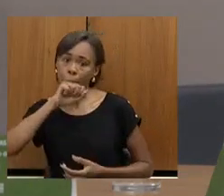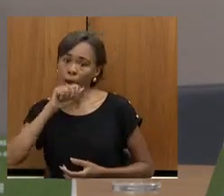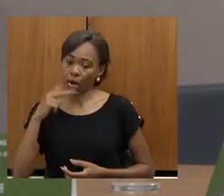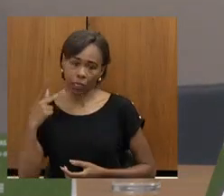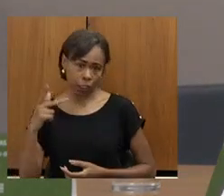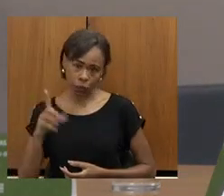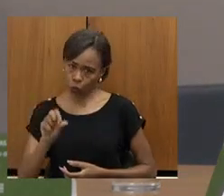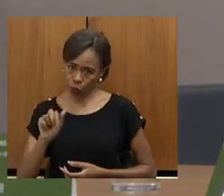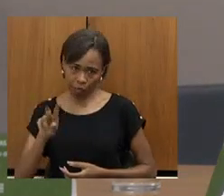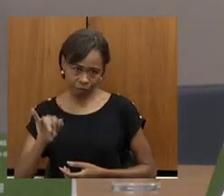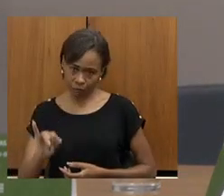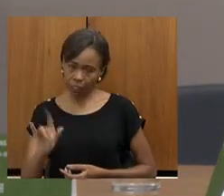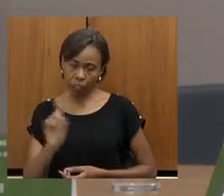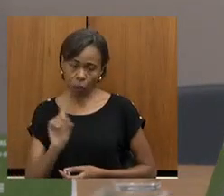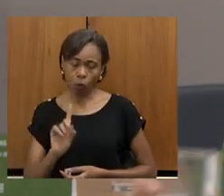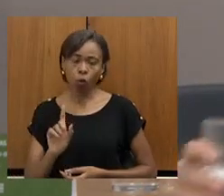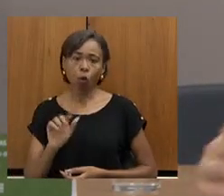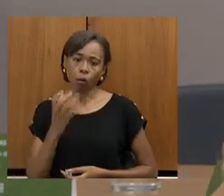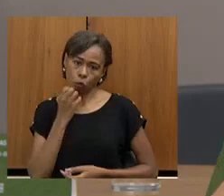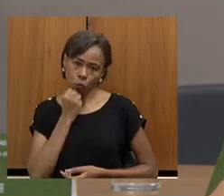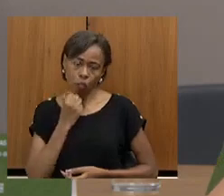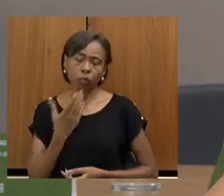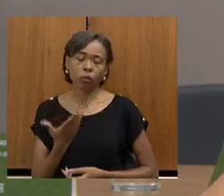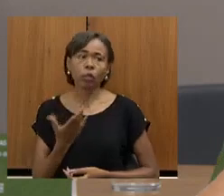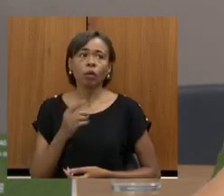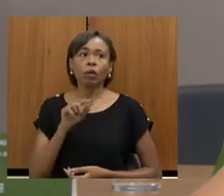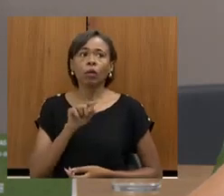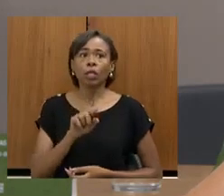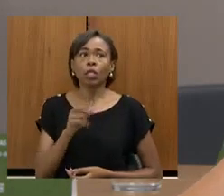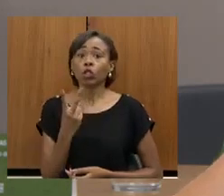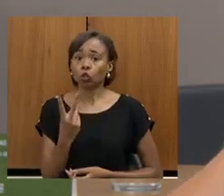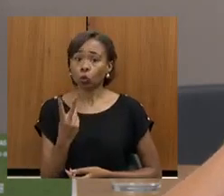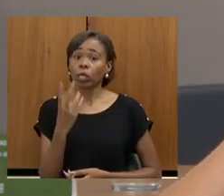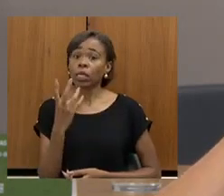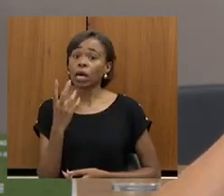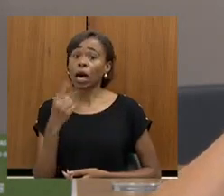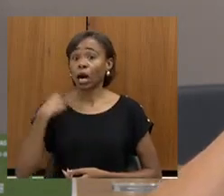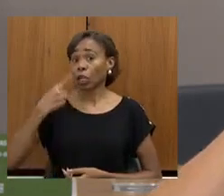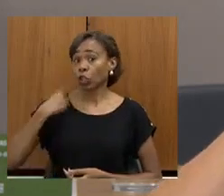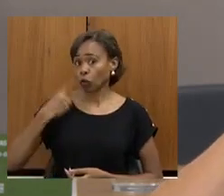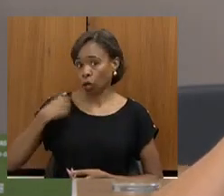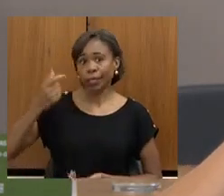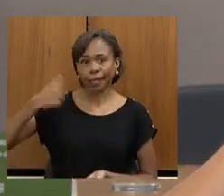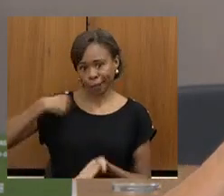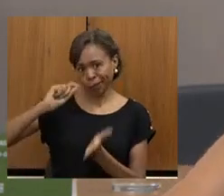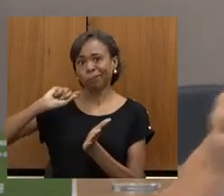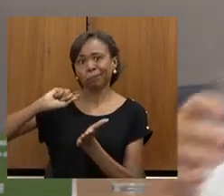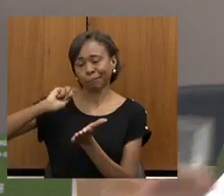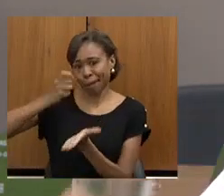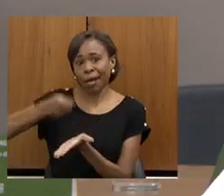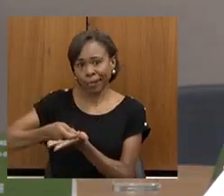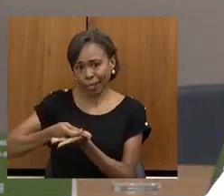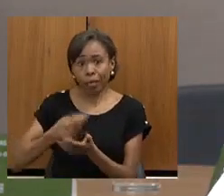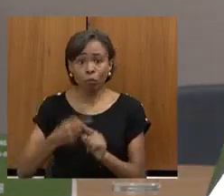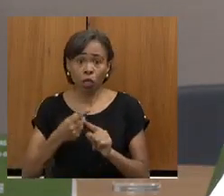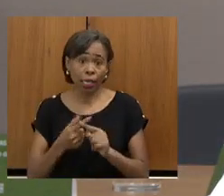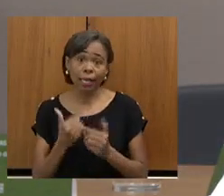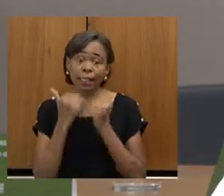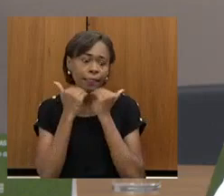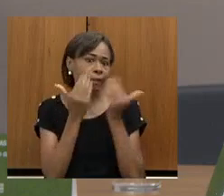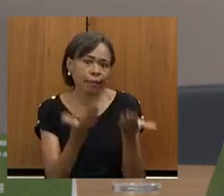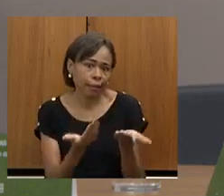anos, e as minhas duas advogadas, que eu precisei contratar, porque ninguém queria me ouvir, ninguém queria me receber,